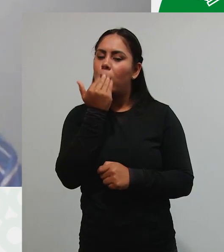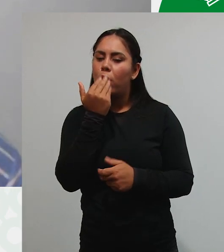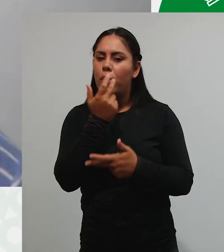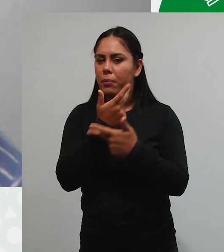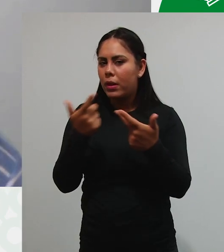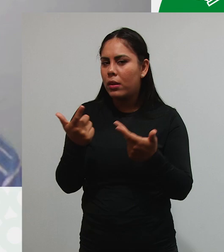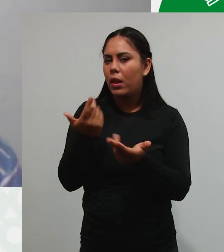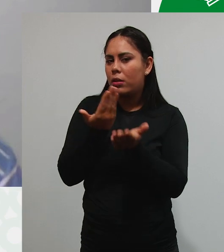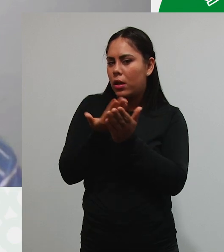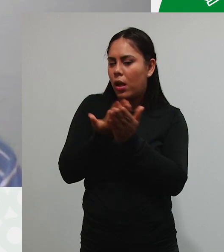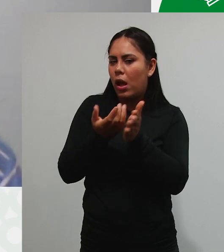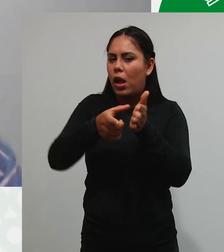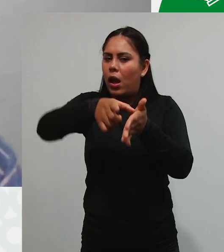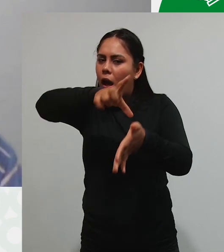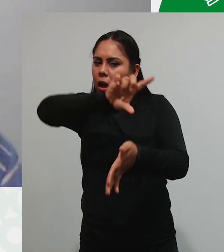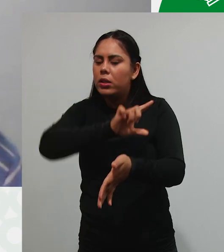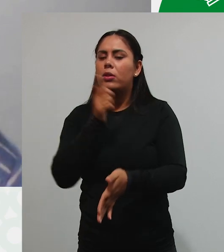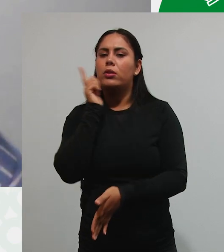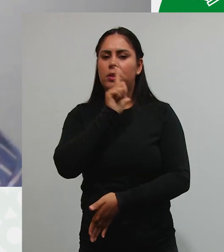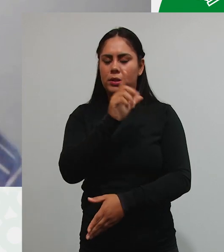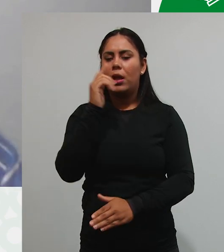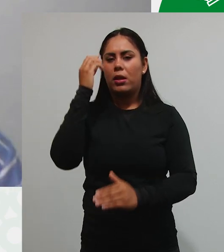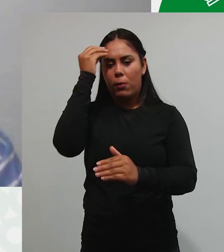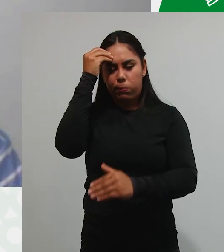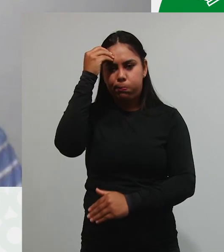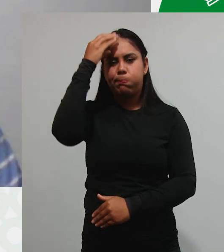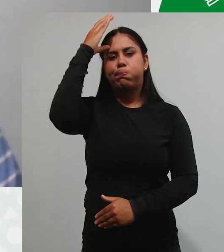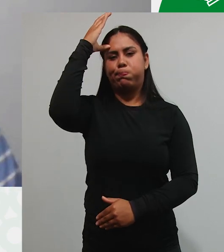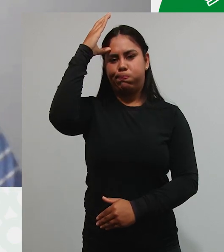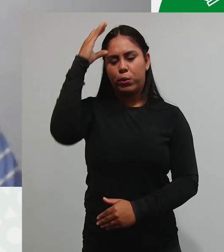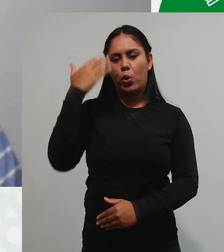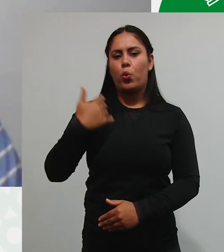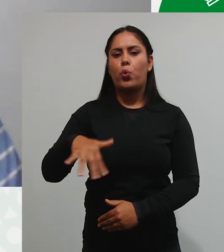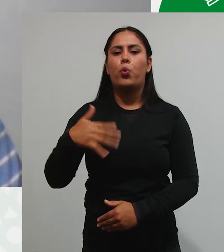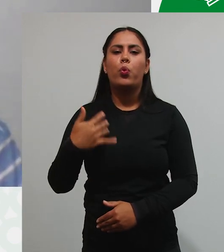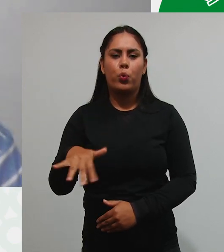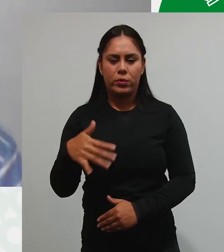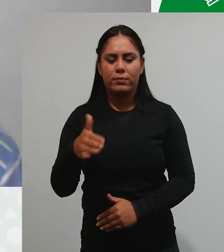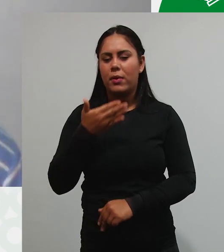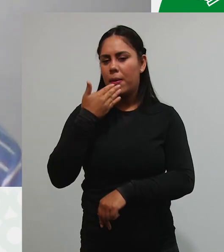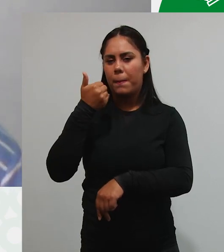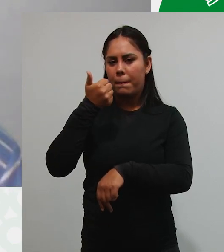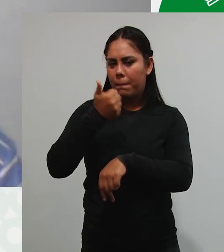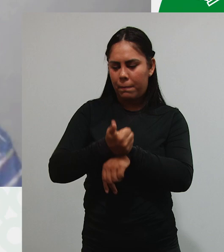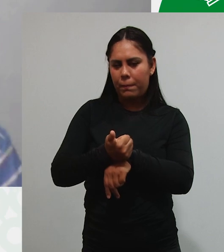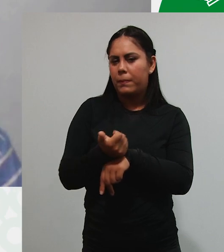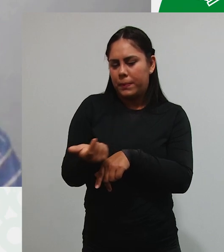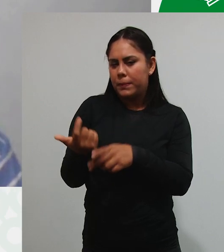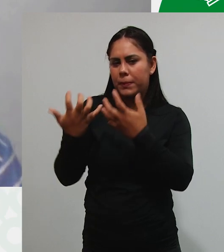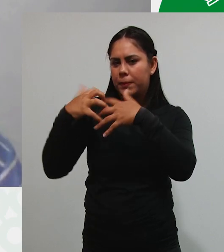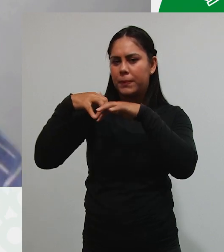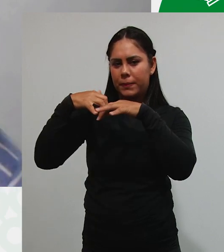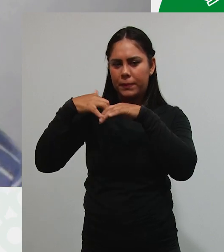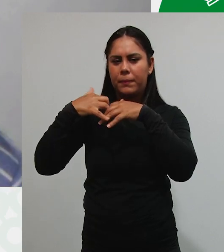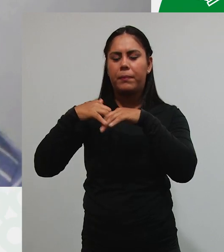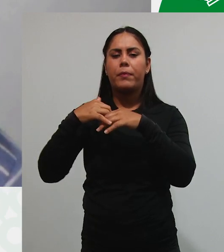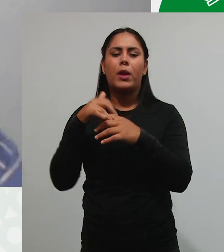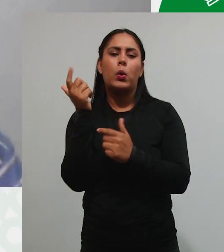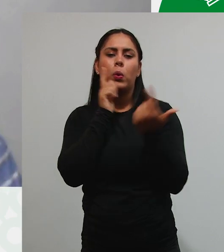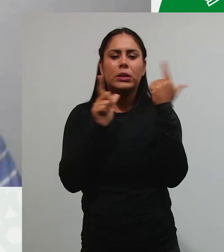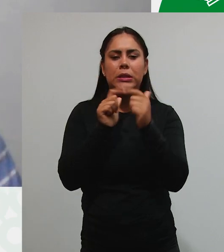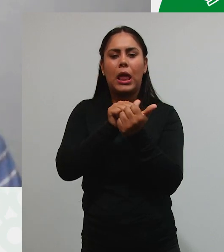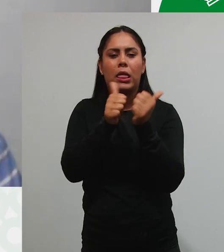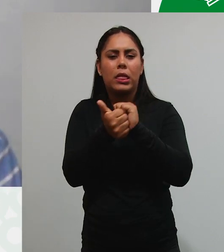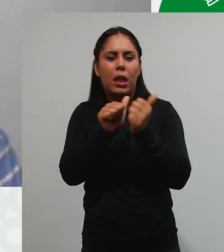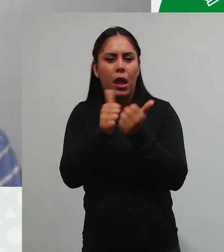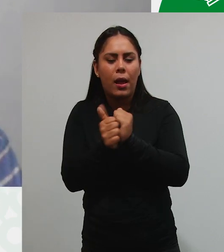é fundamental para que ela consiga desenvolver bem o seu raciocínio, consiga se adaptar bem à